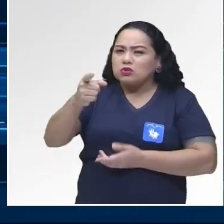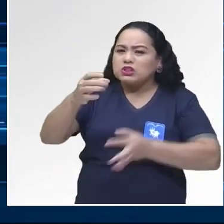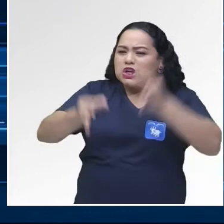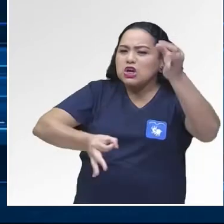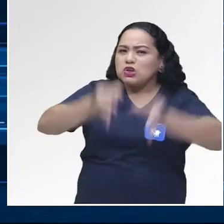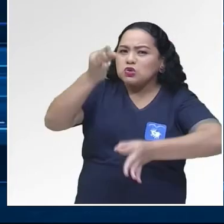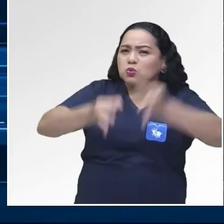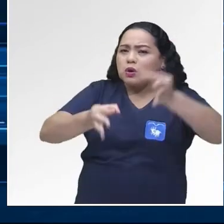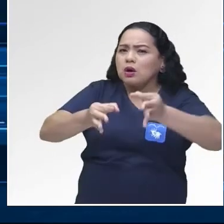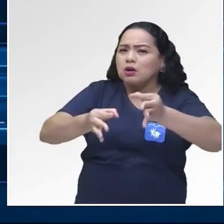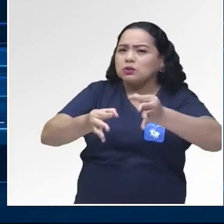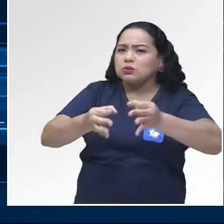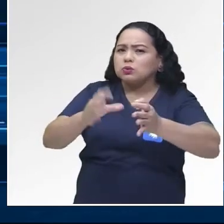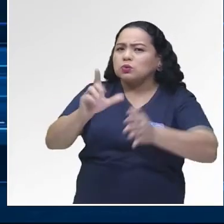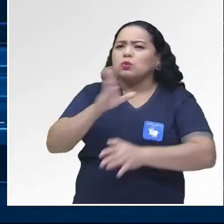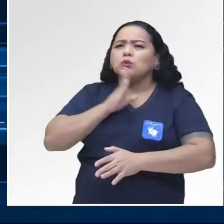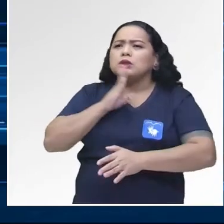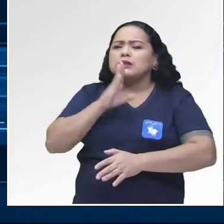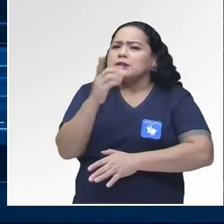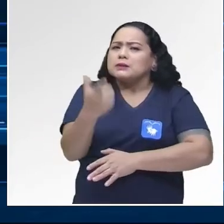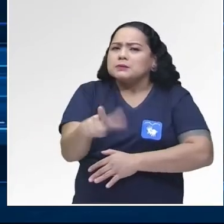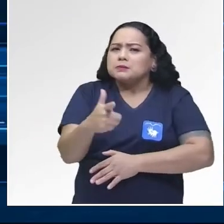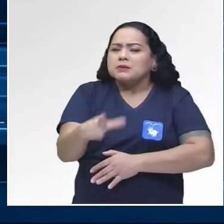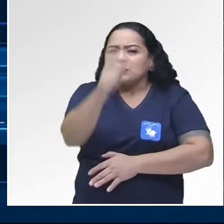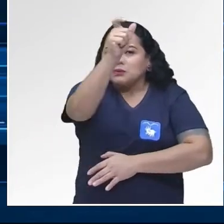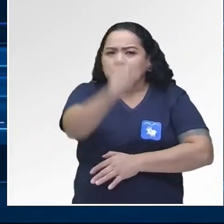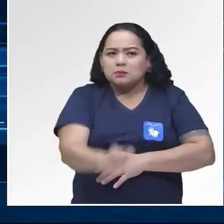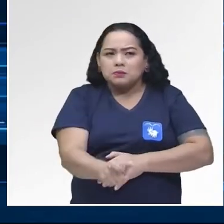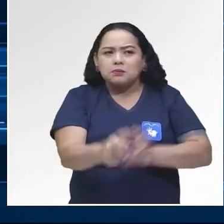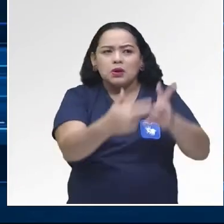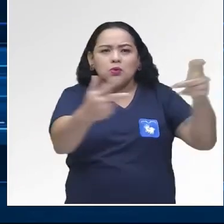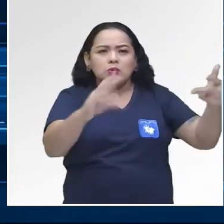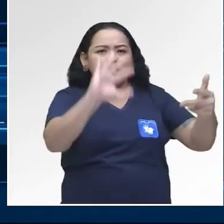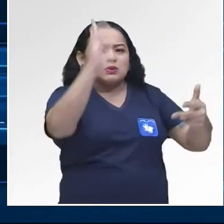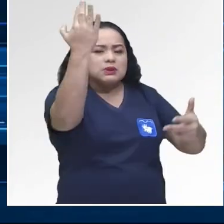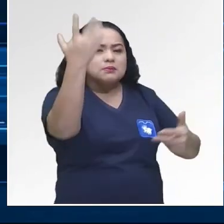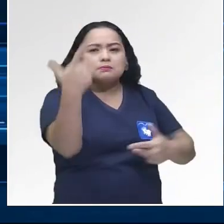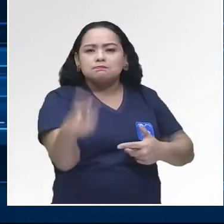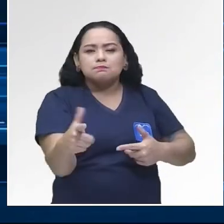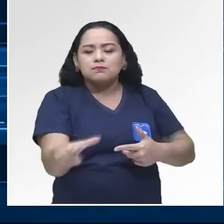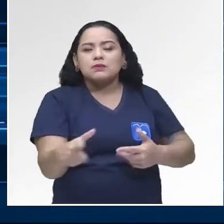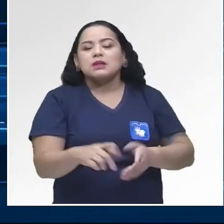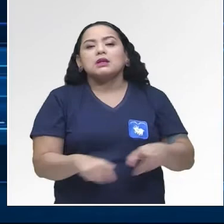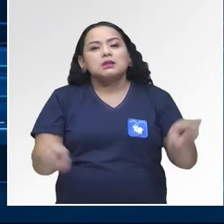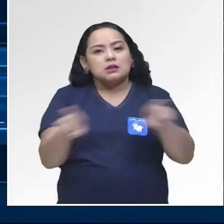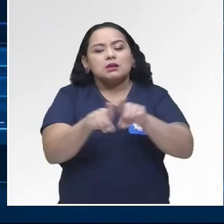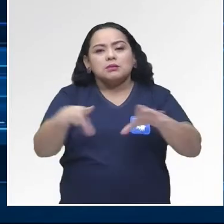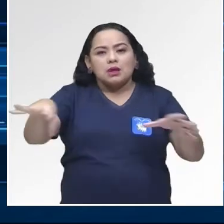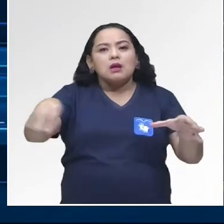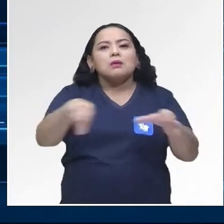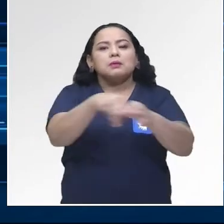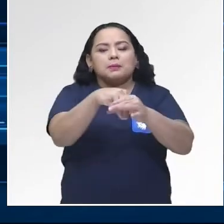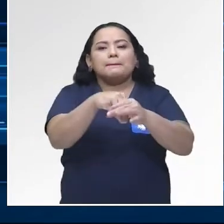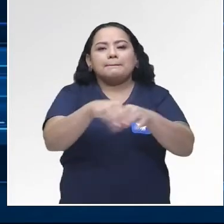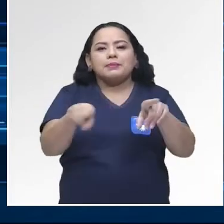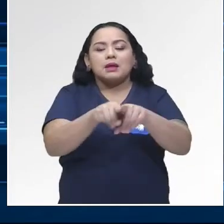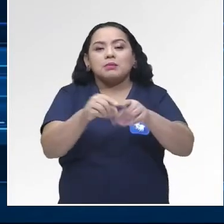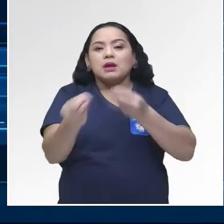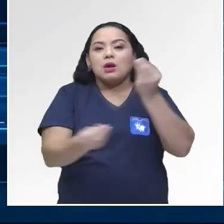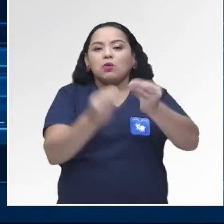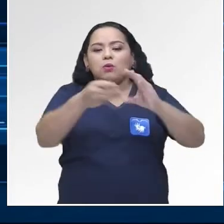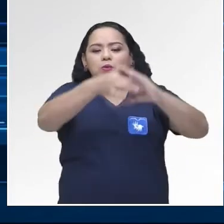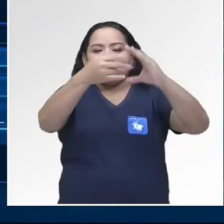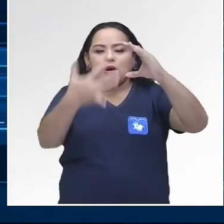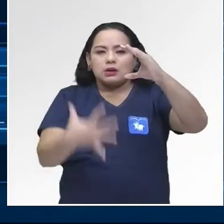sem conhecer, né? Então, isso também faz parte, é uma